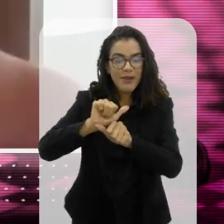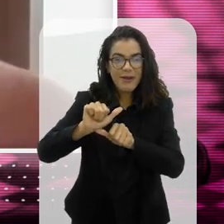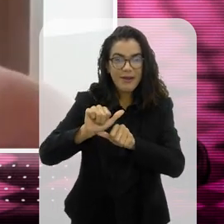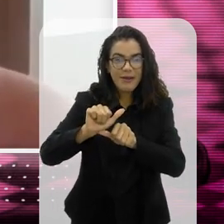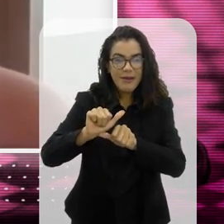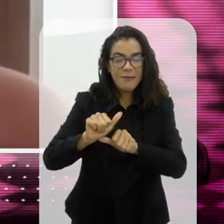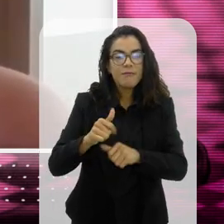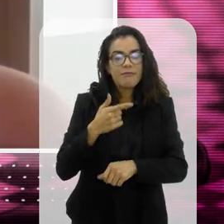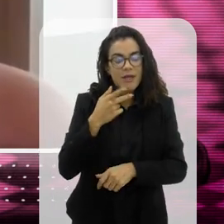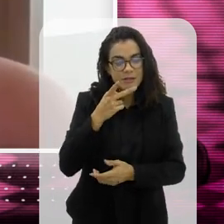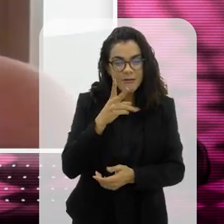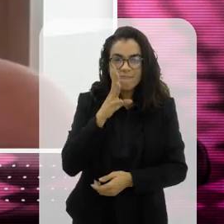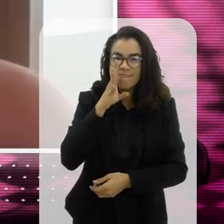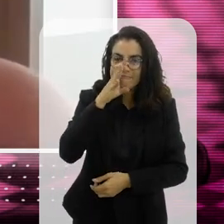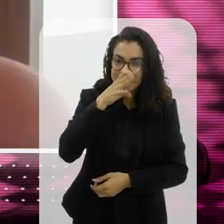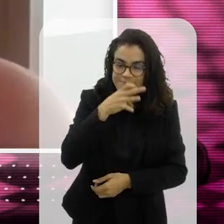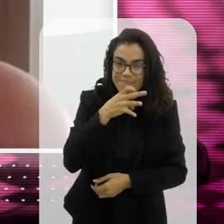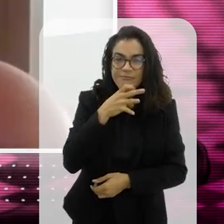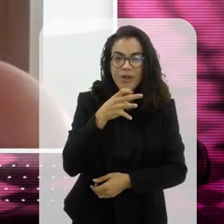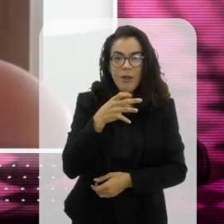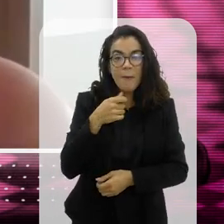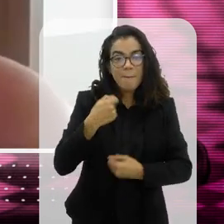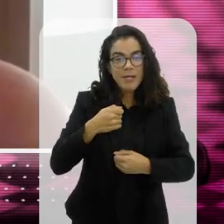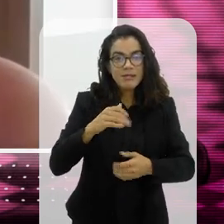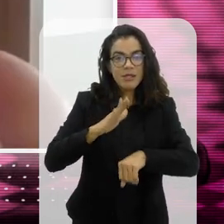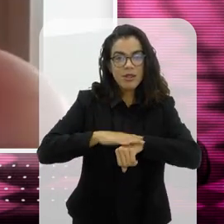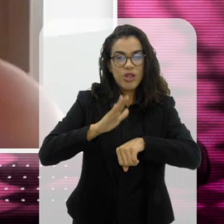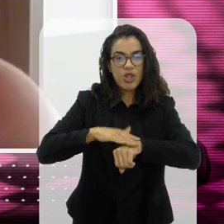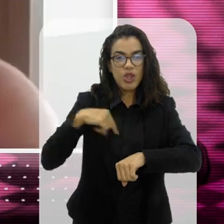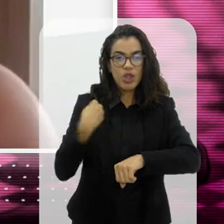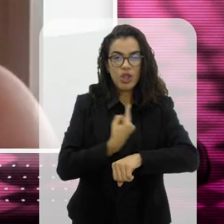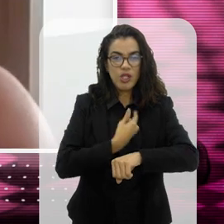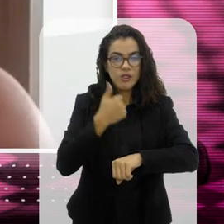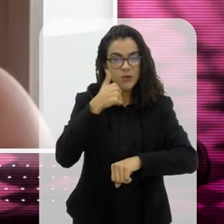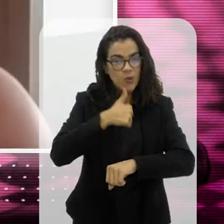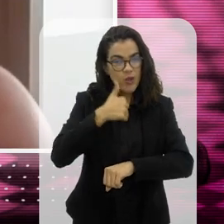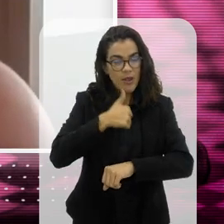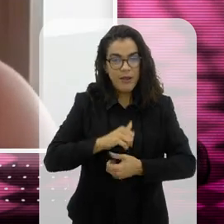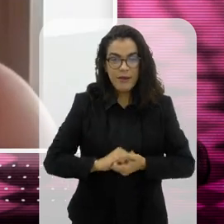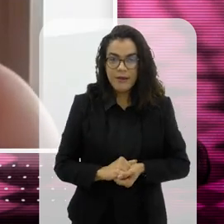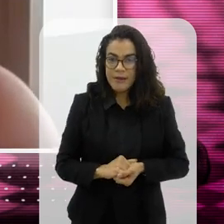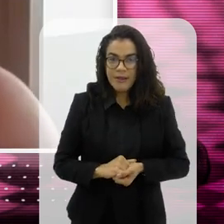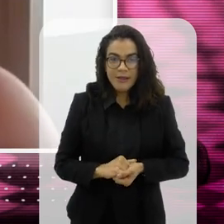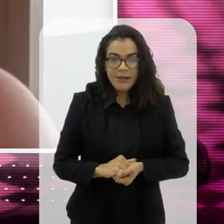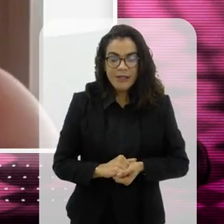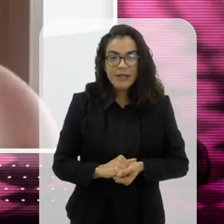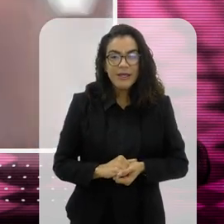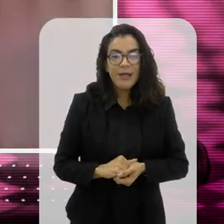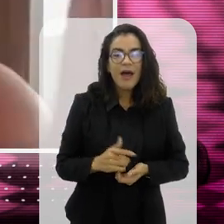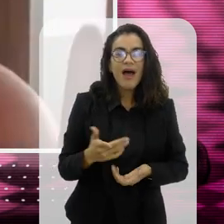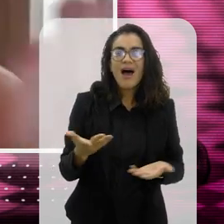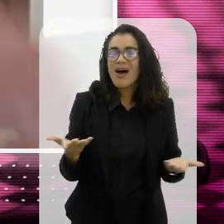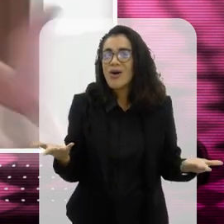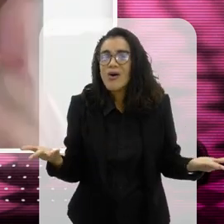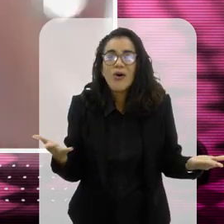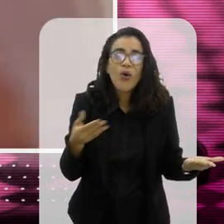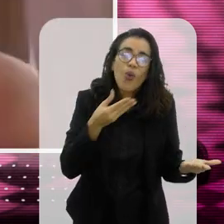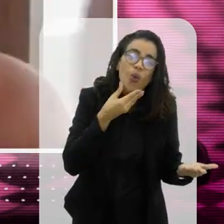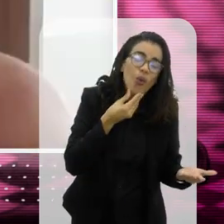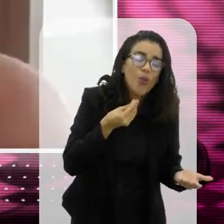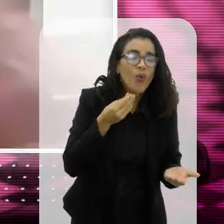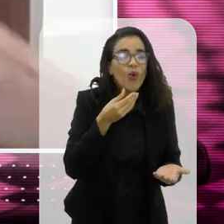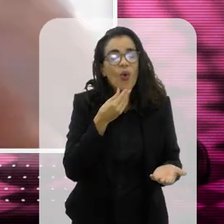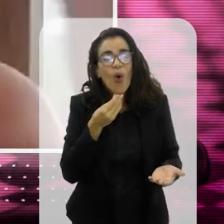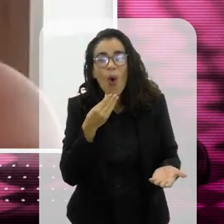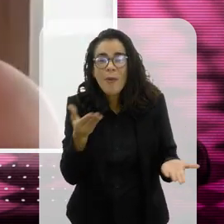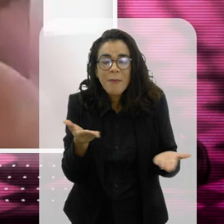repaginar o nosso lugar. Mas eu volto a insistir: começa em nós, mulheres. Não tem jeito da gente delegar isso e dizer,